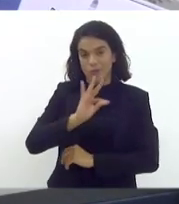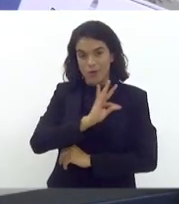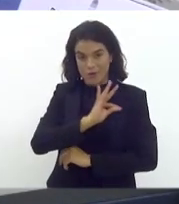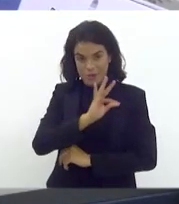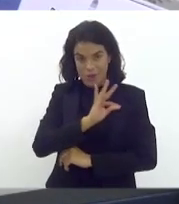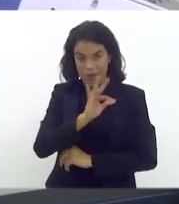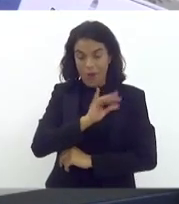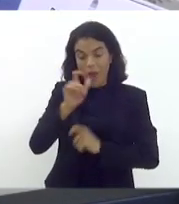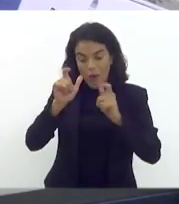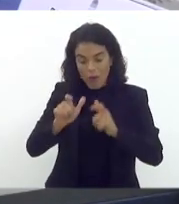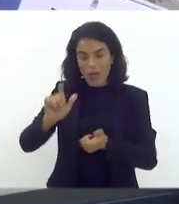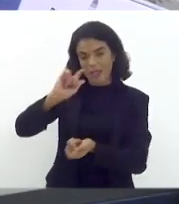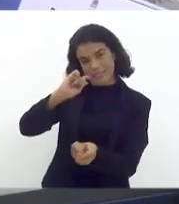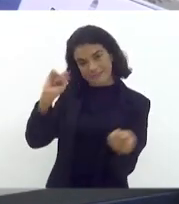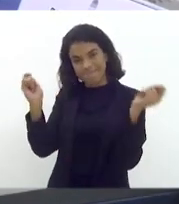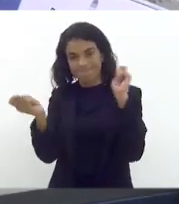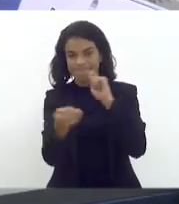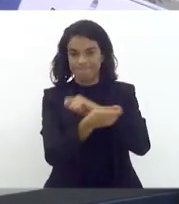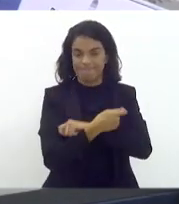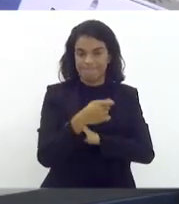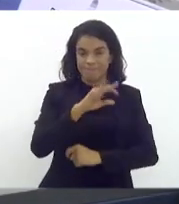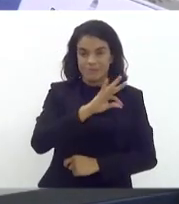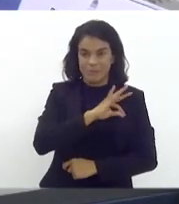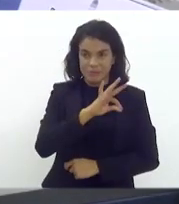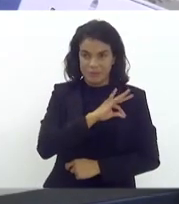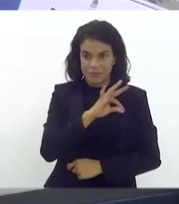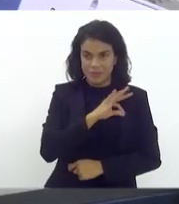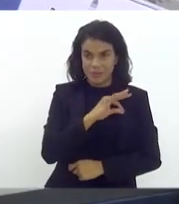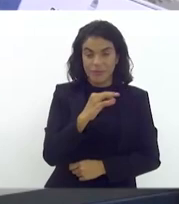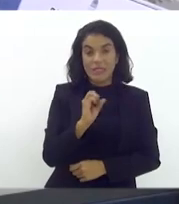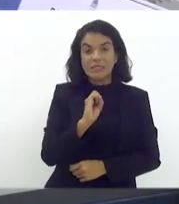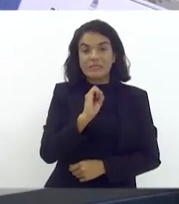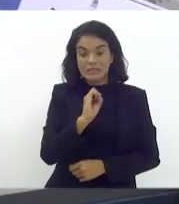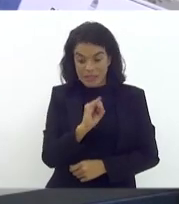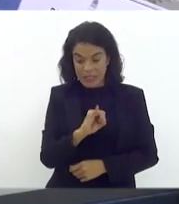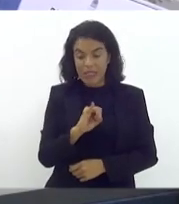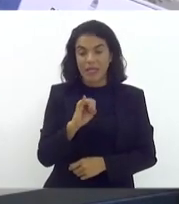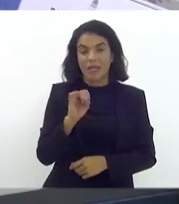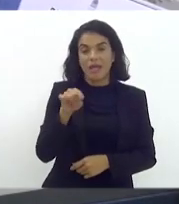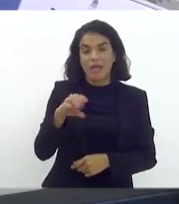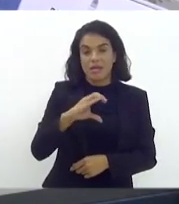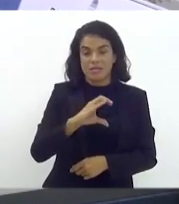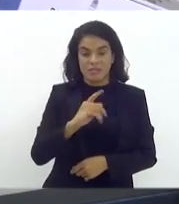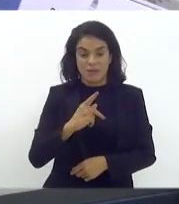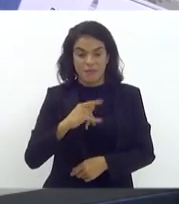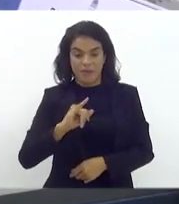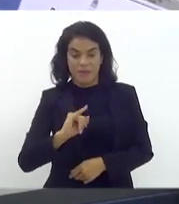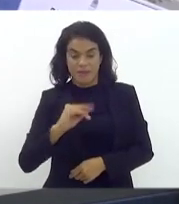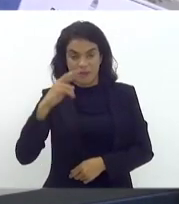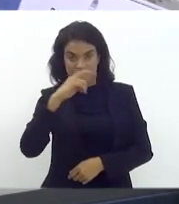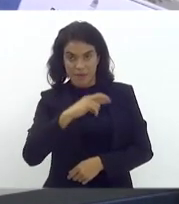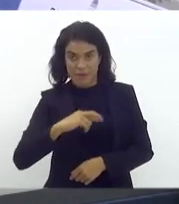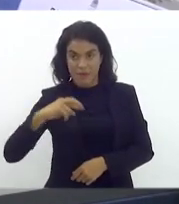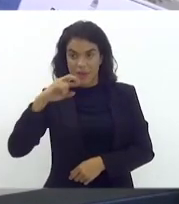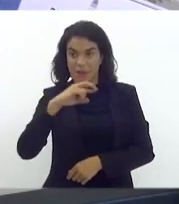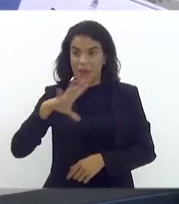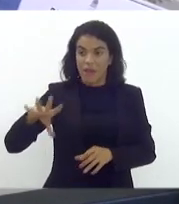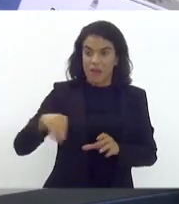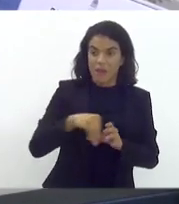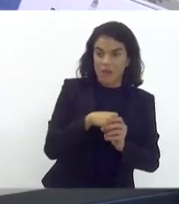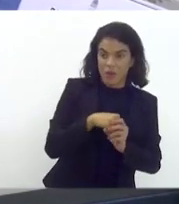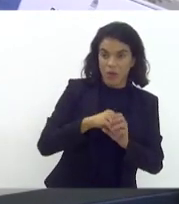transformação do policial o produto final dessa dessa CPI for incluir